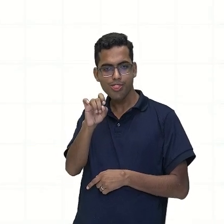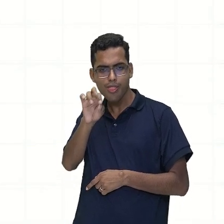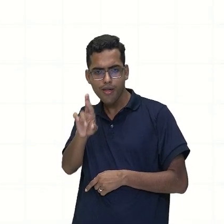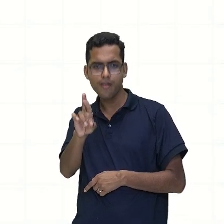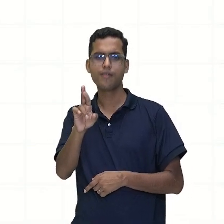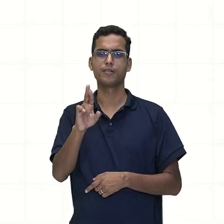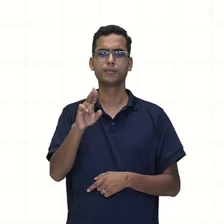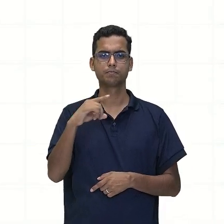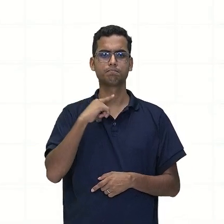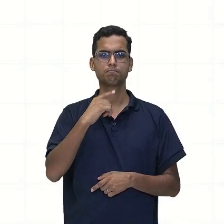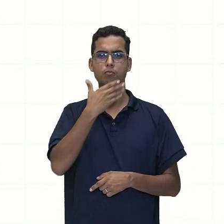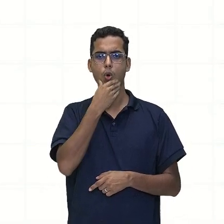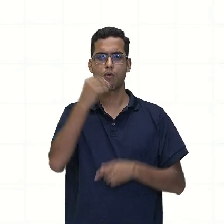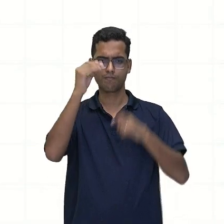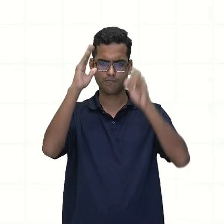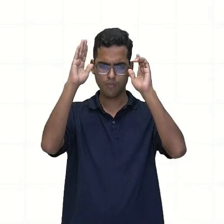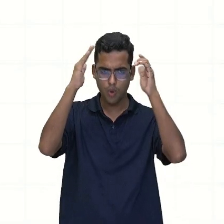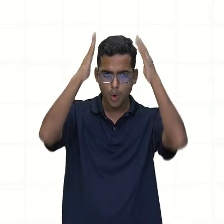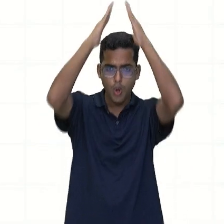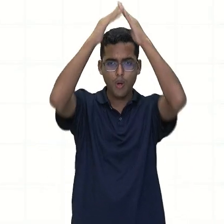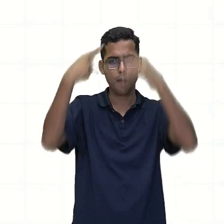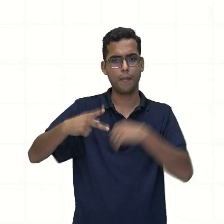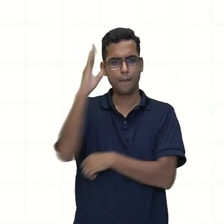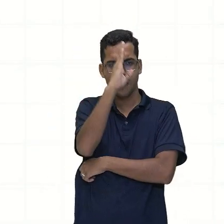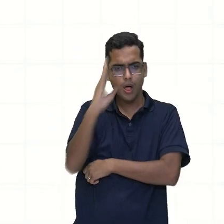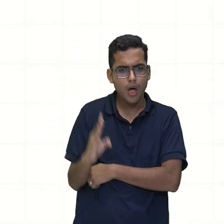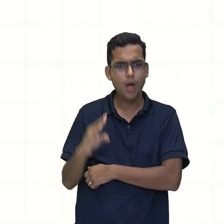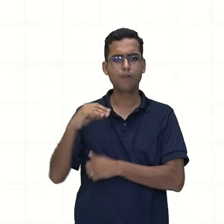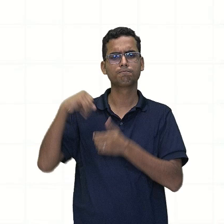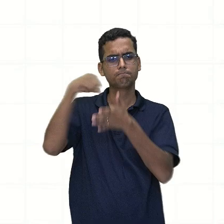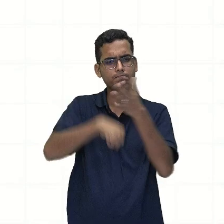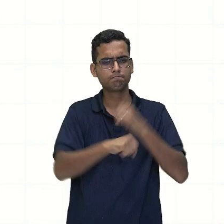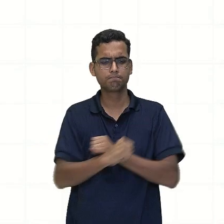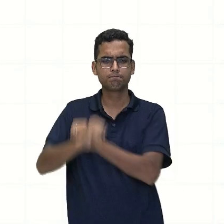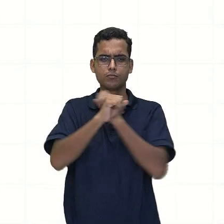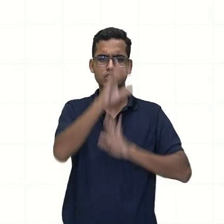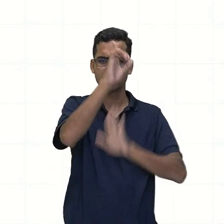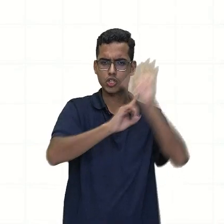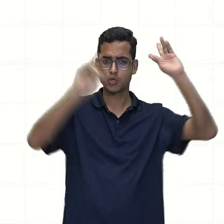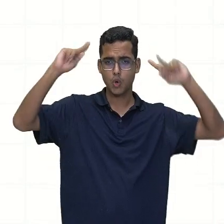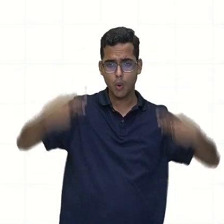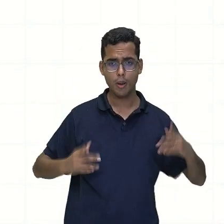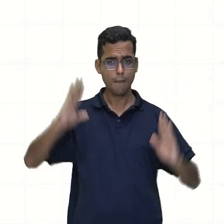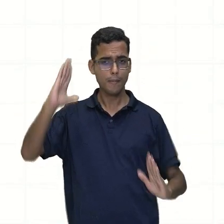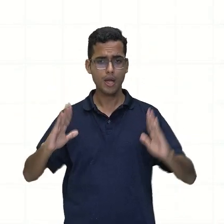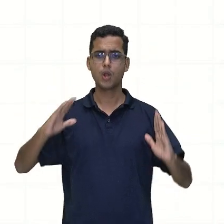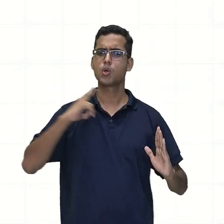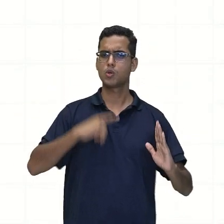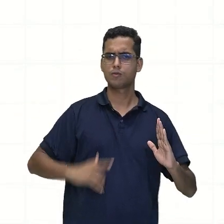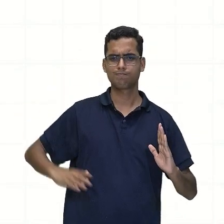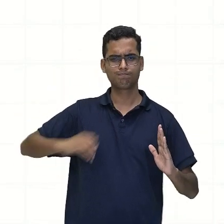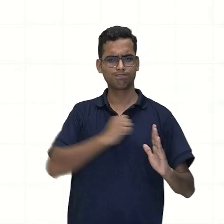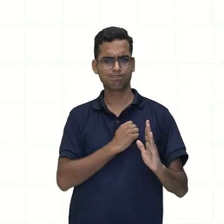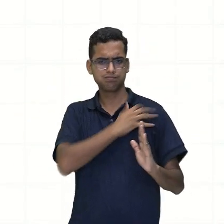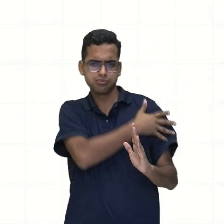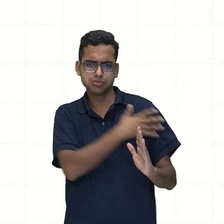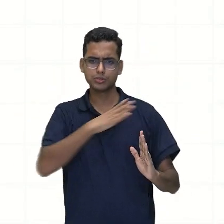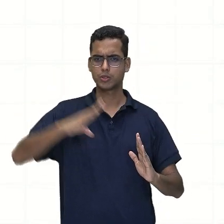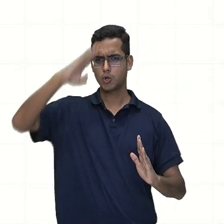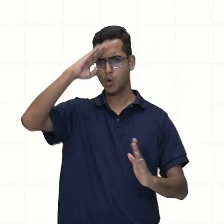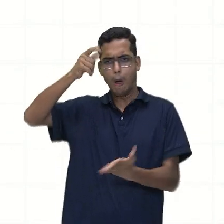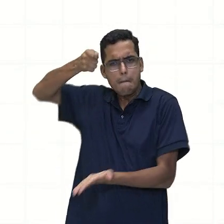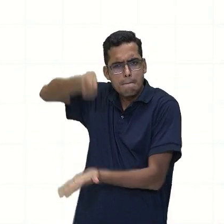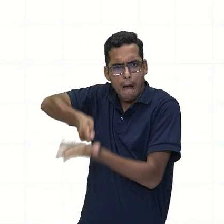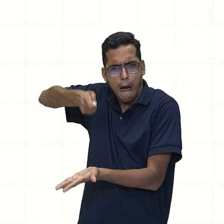regime militar no Brasil. E aqui nós também podemos pensar nas lideranças religiosas que